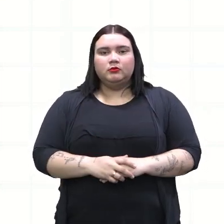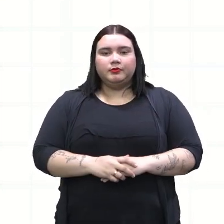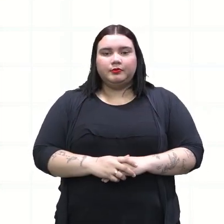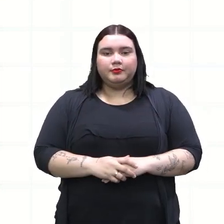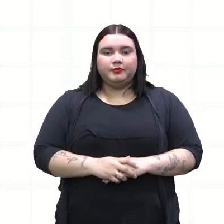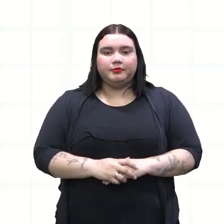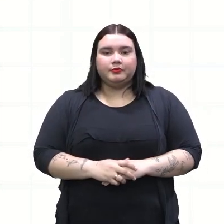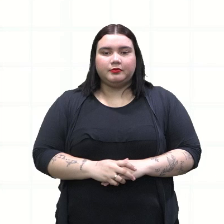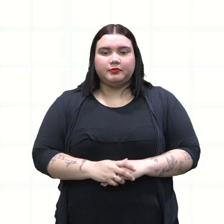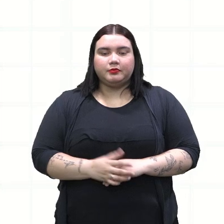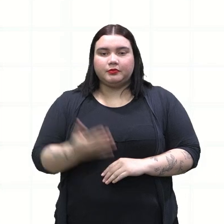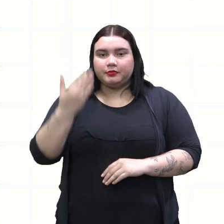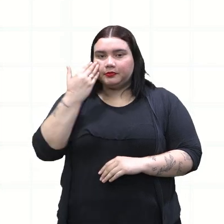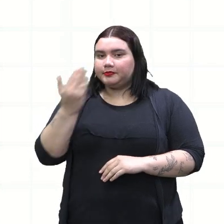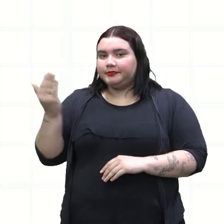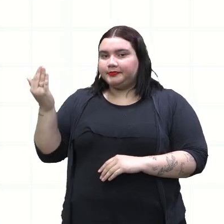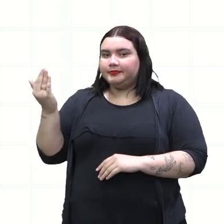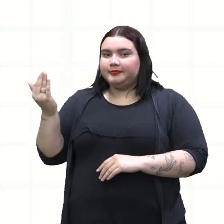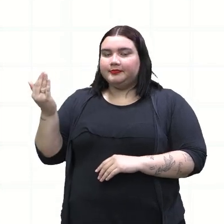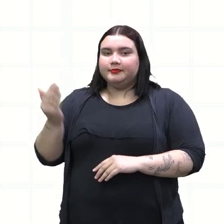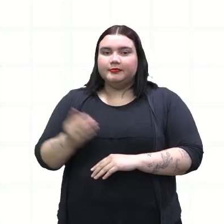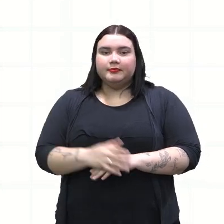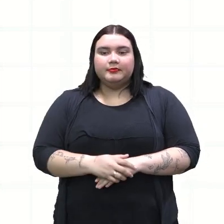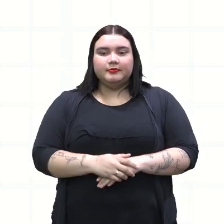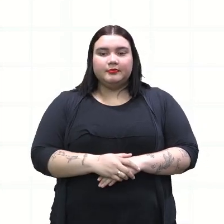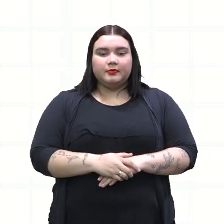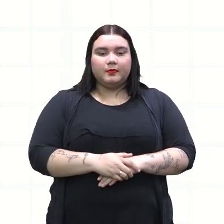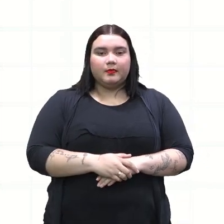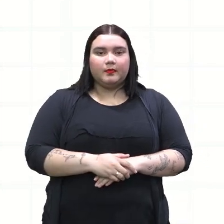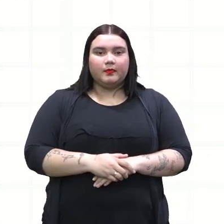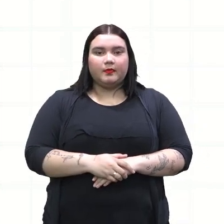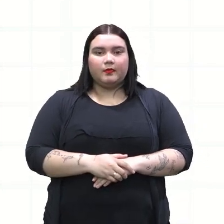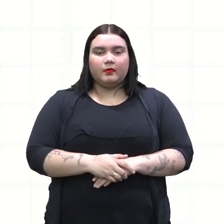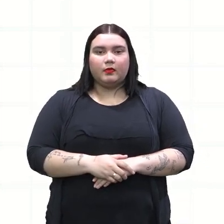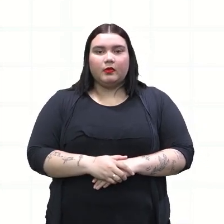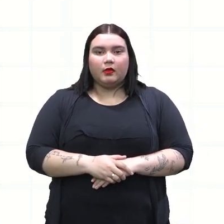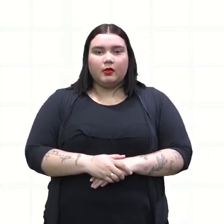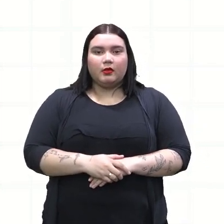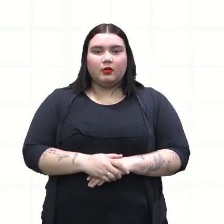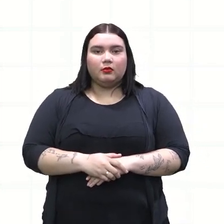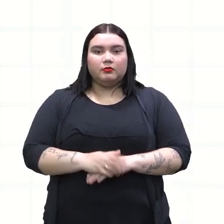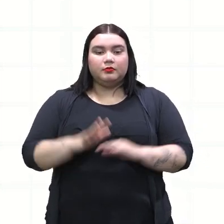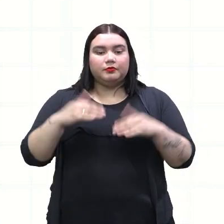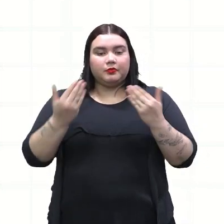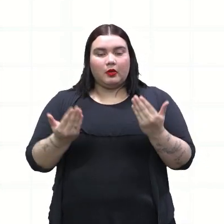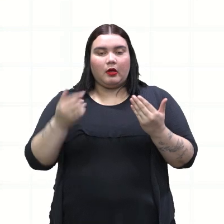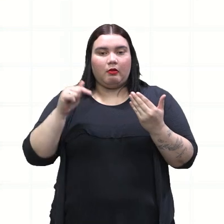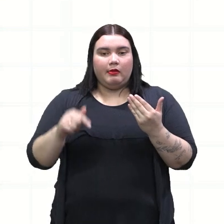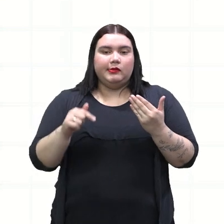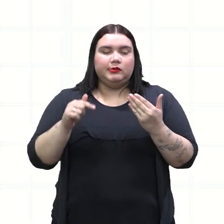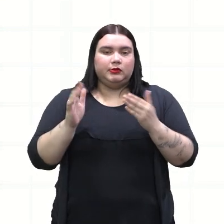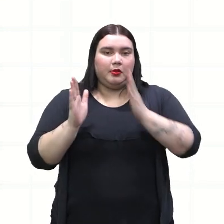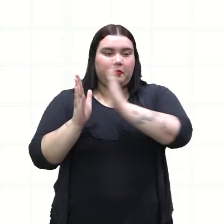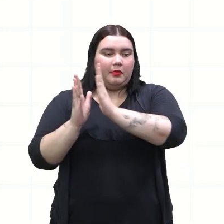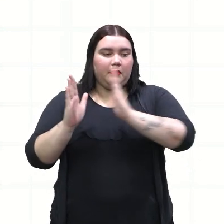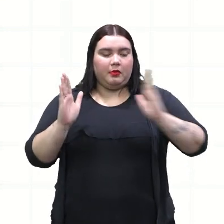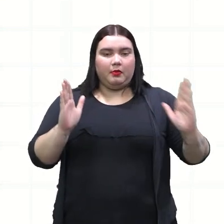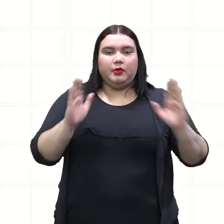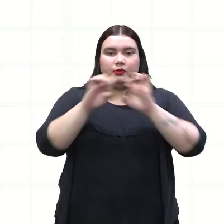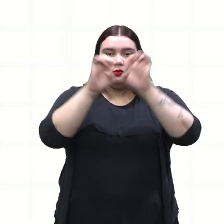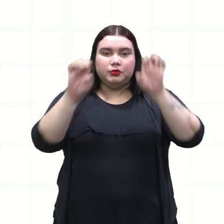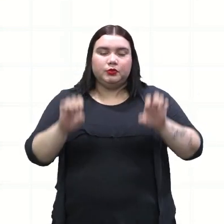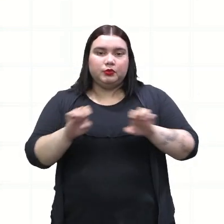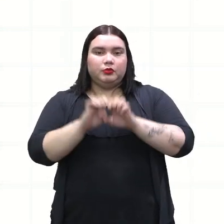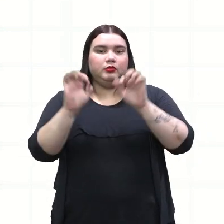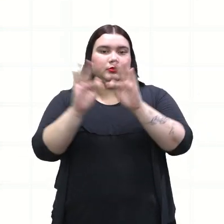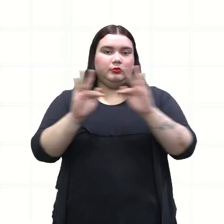Will you marry me? Will you marry me? Então, essa ordem não muda. Para a gente fazer uma frase